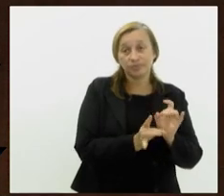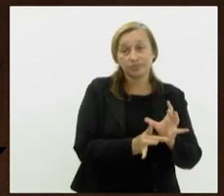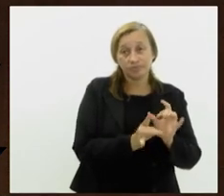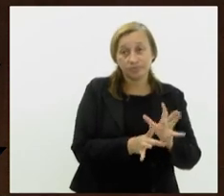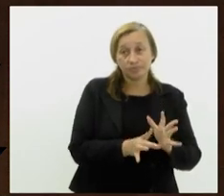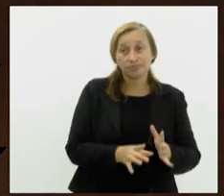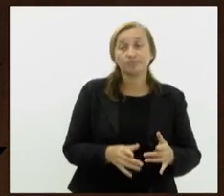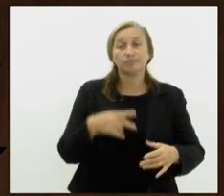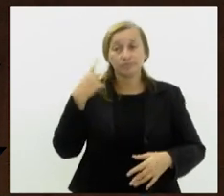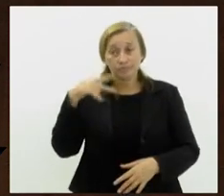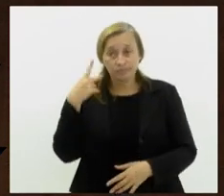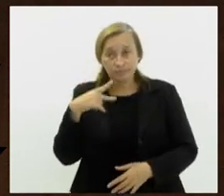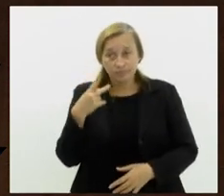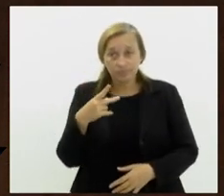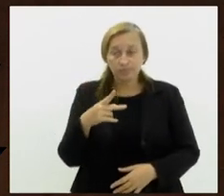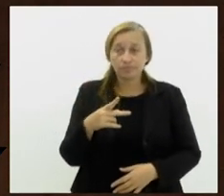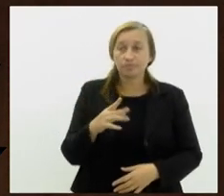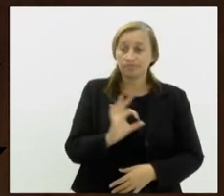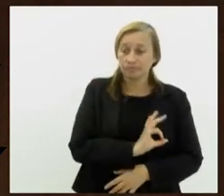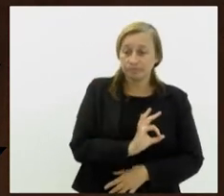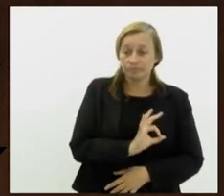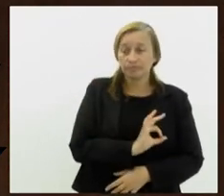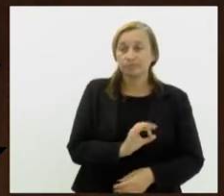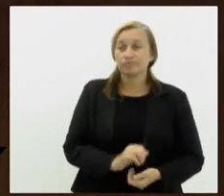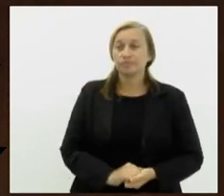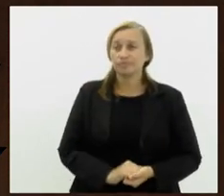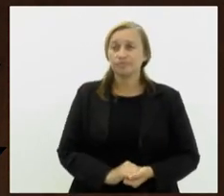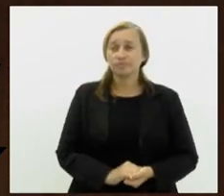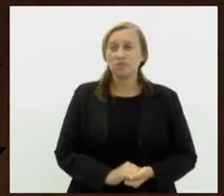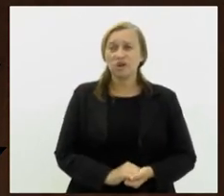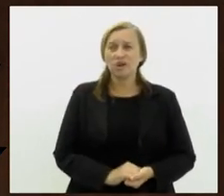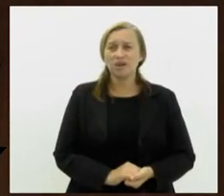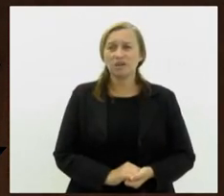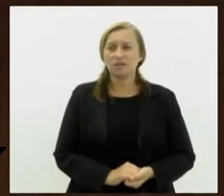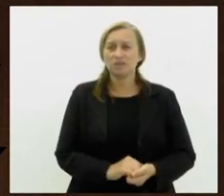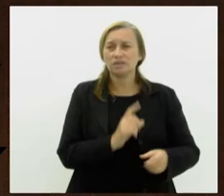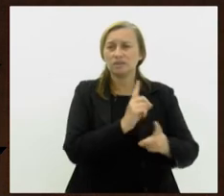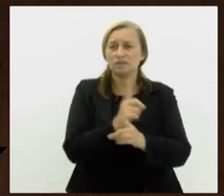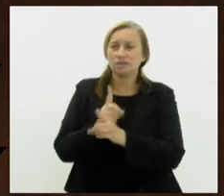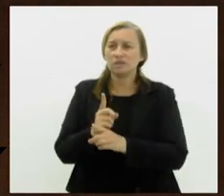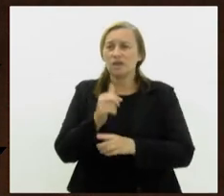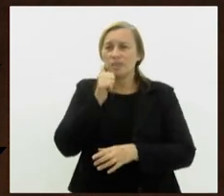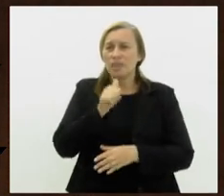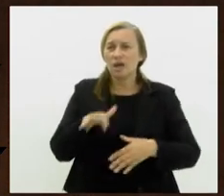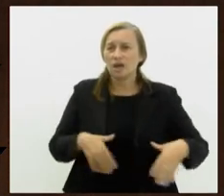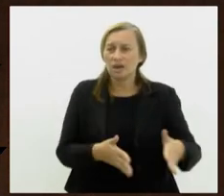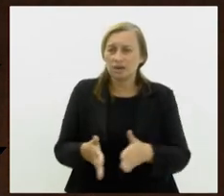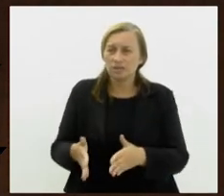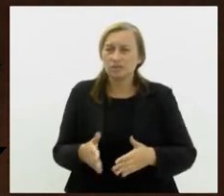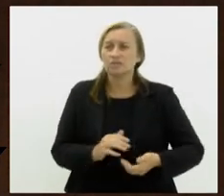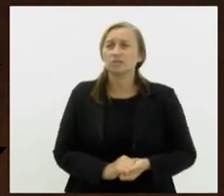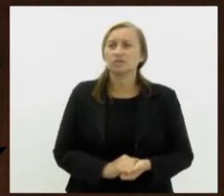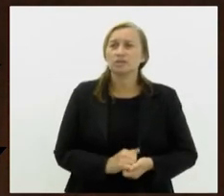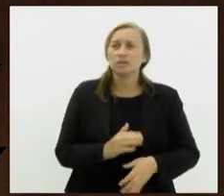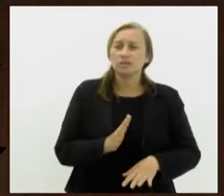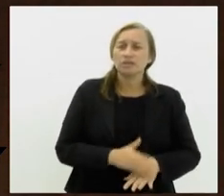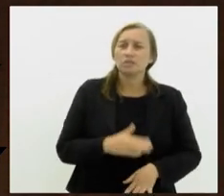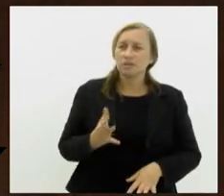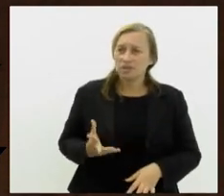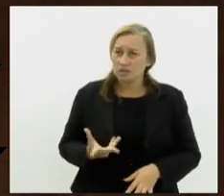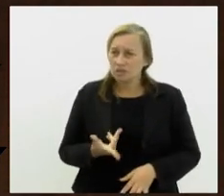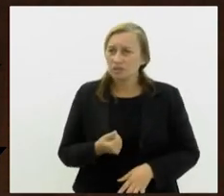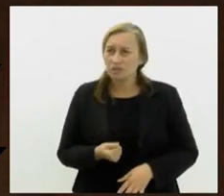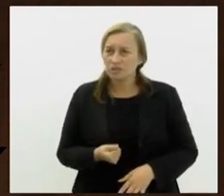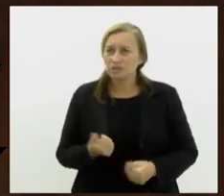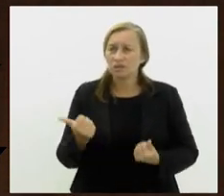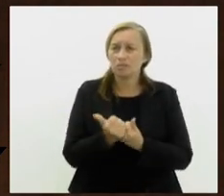poder político, no poder policial e no poder econômico. Vamos encontrar os melhores caminhos para isso, mais eficientes,